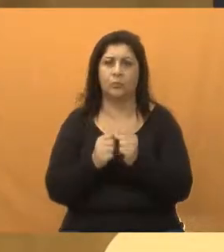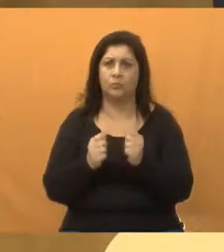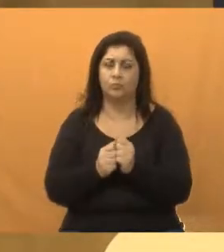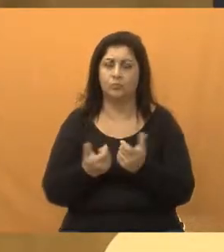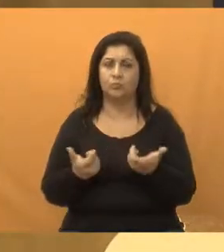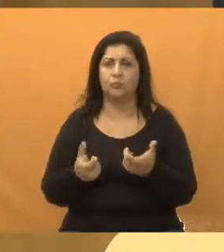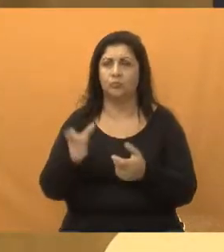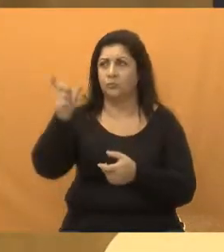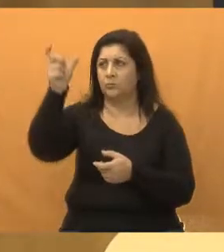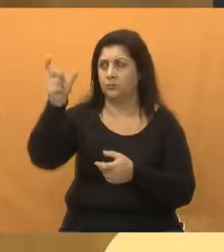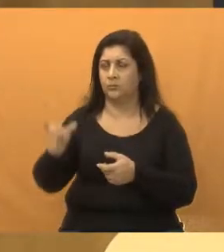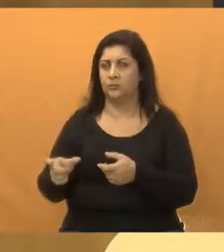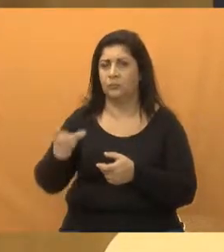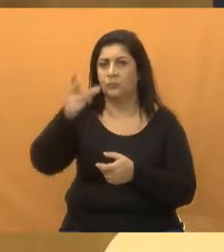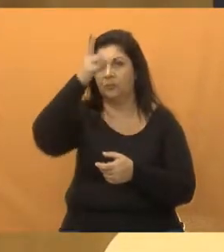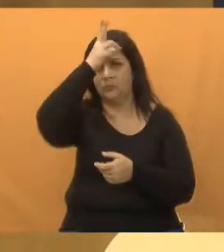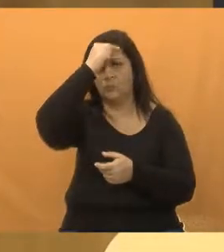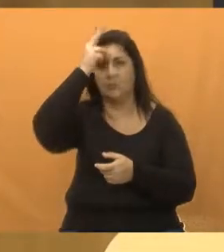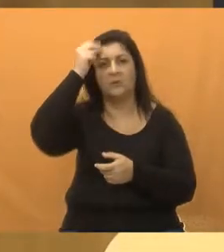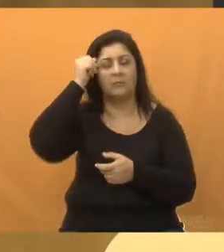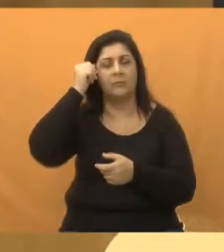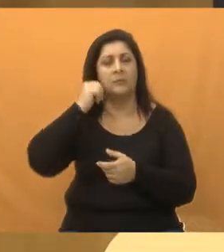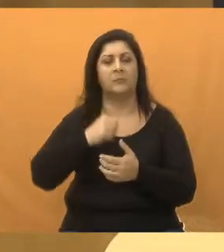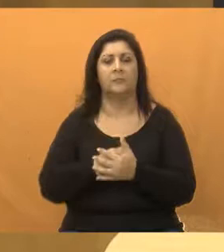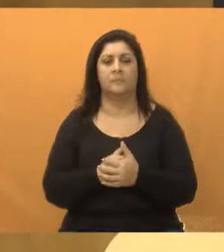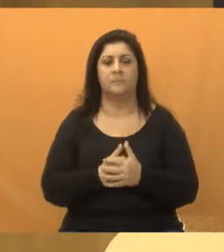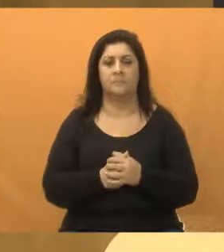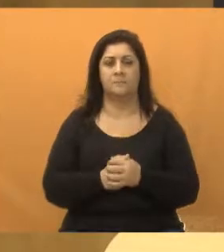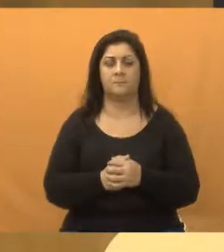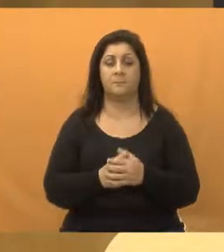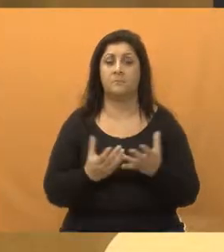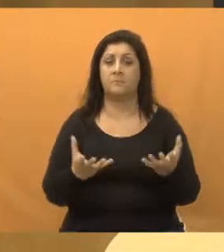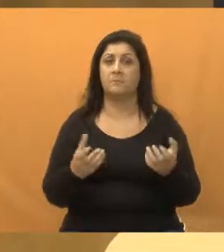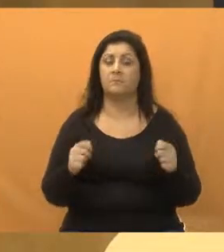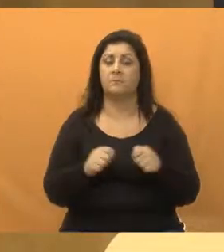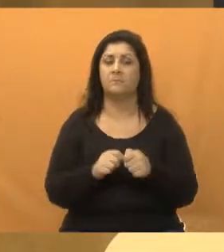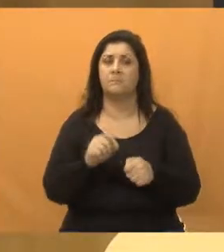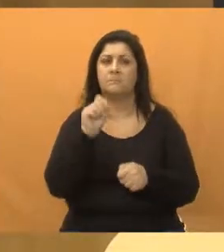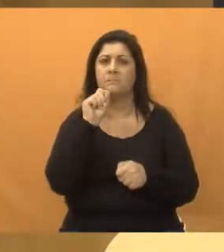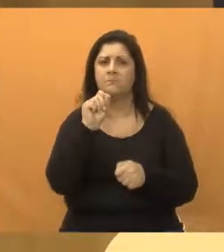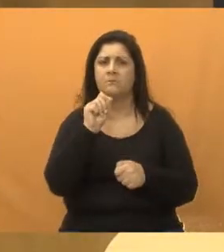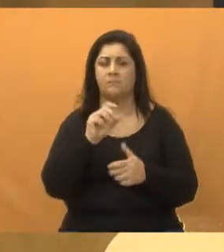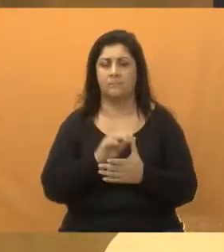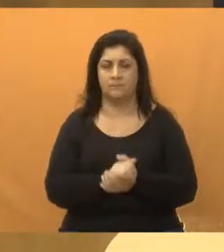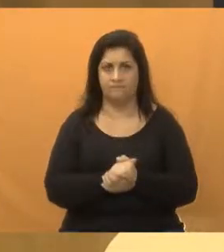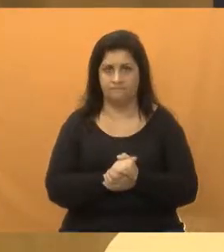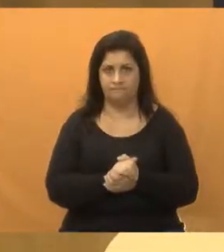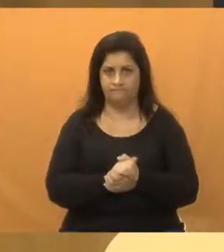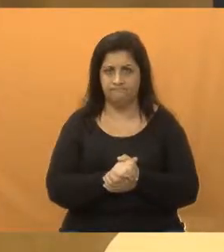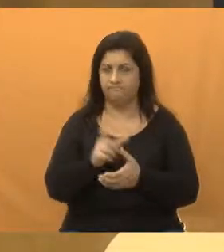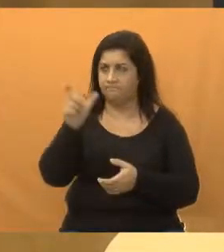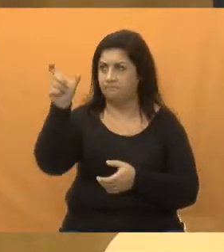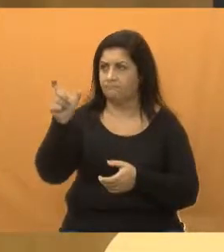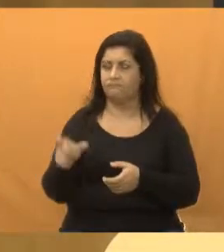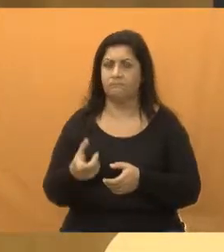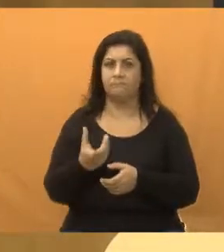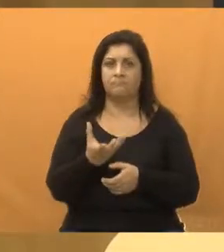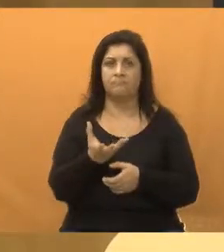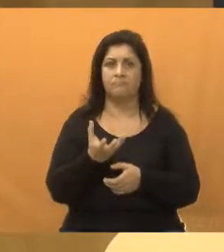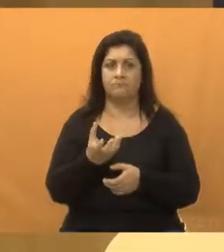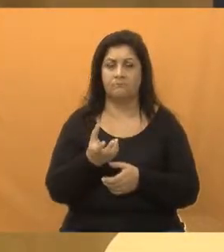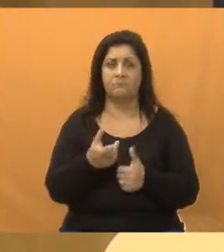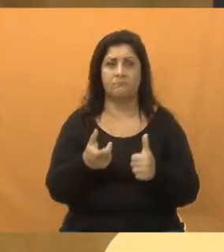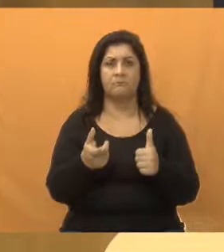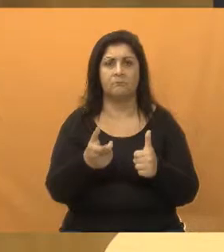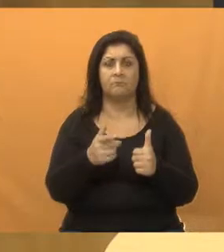gestor, o prefeito da cidade, ele quer fazer o quê? Ele quer dar essa